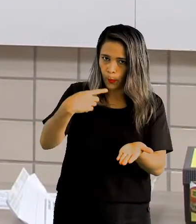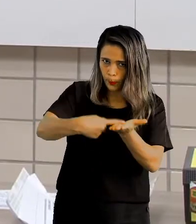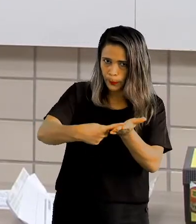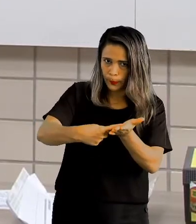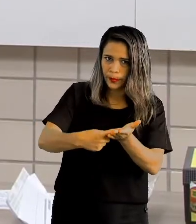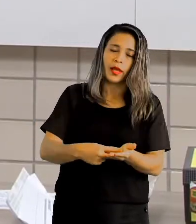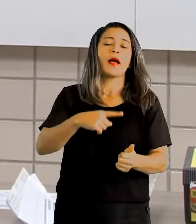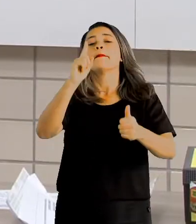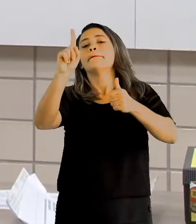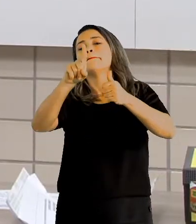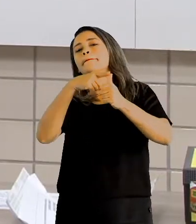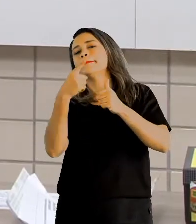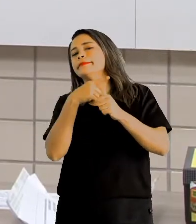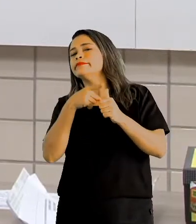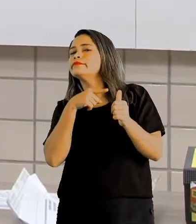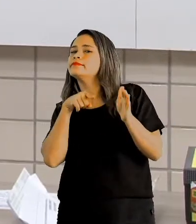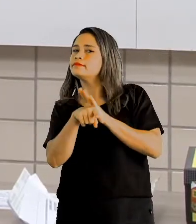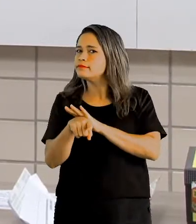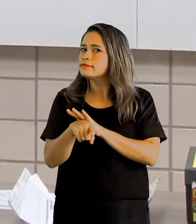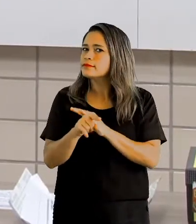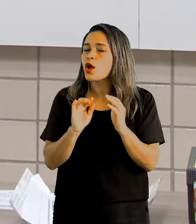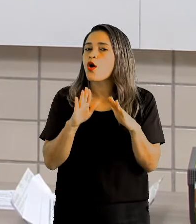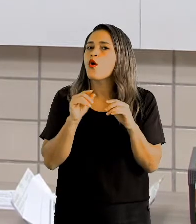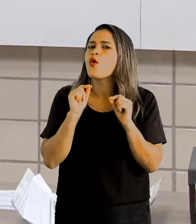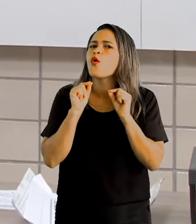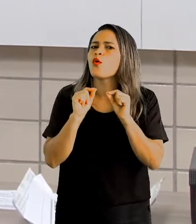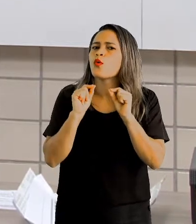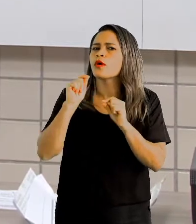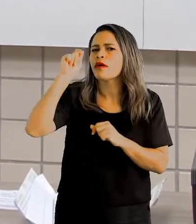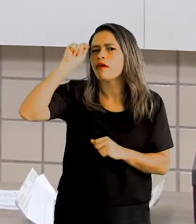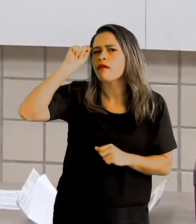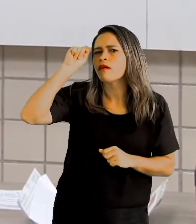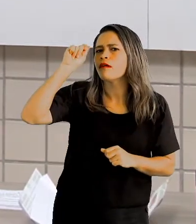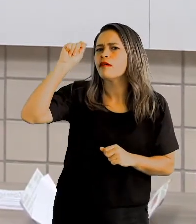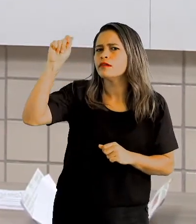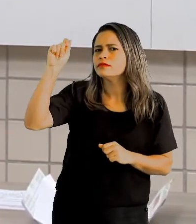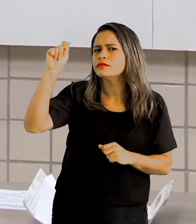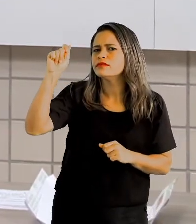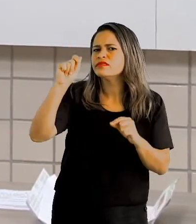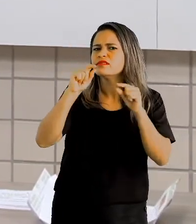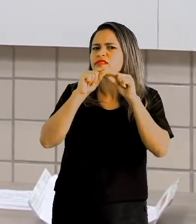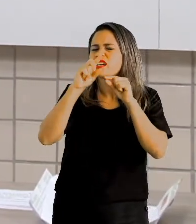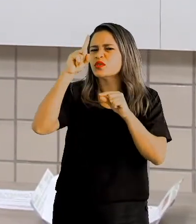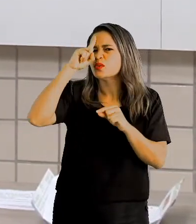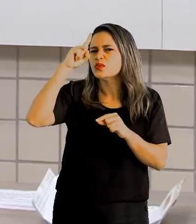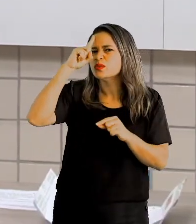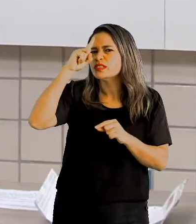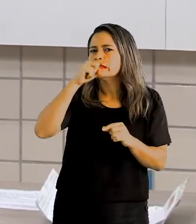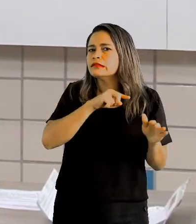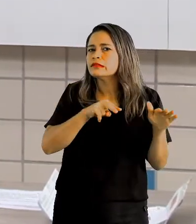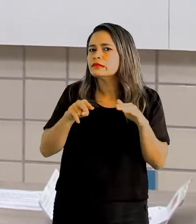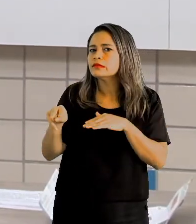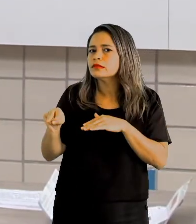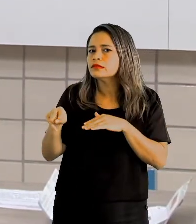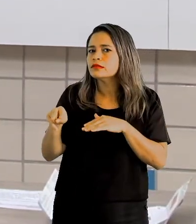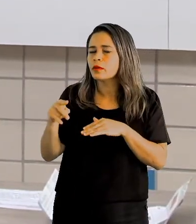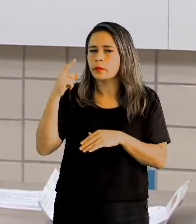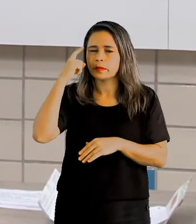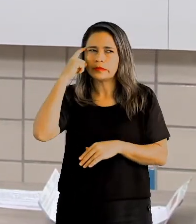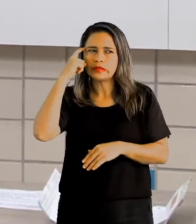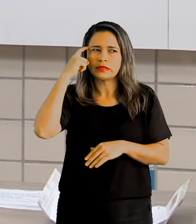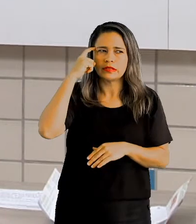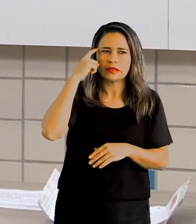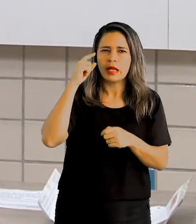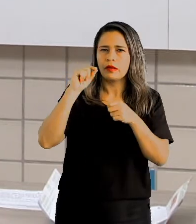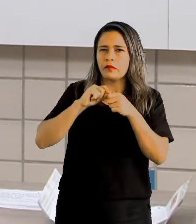à primeira questão. O que o autor faz em cada dia da semana? Pense direitinho, quando a gente